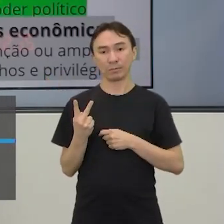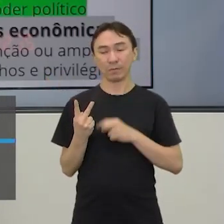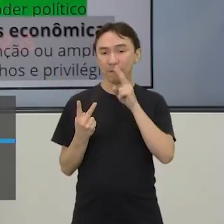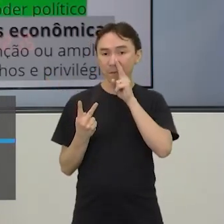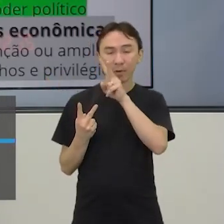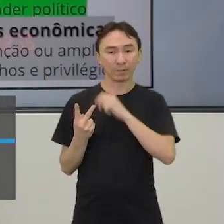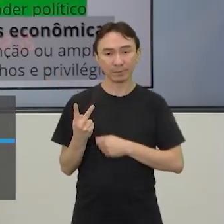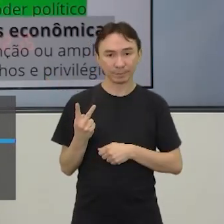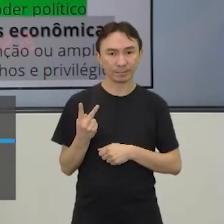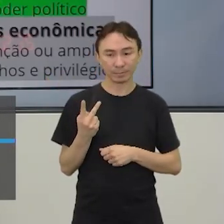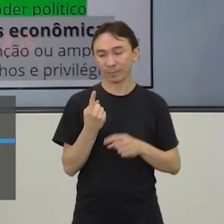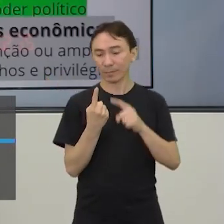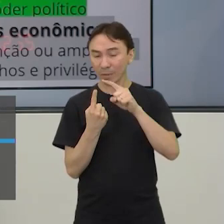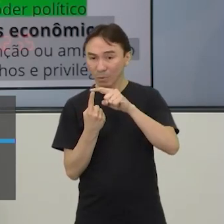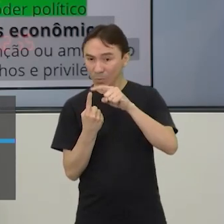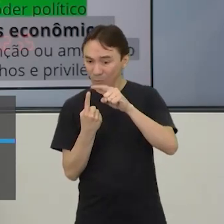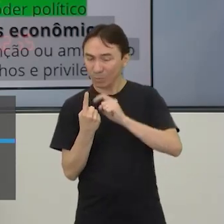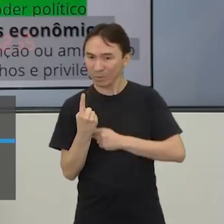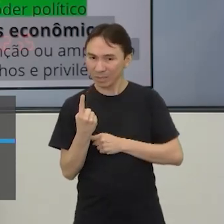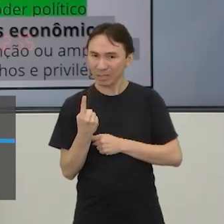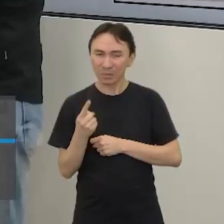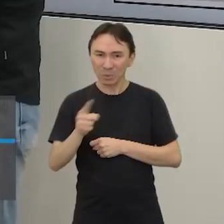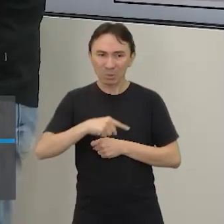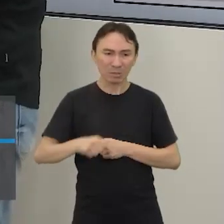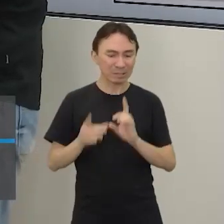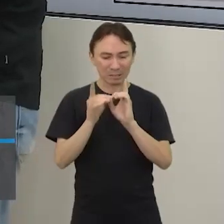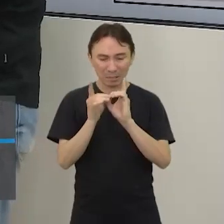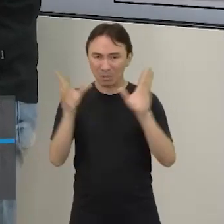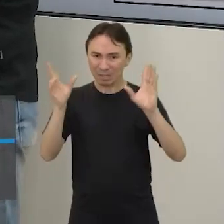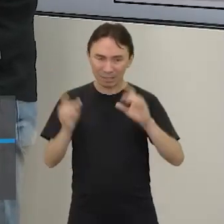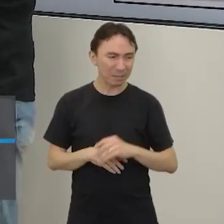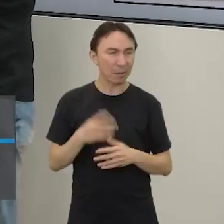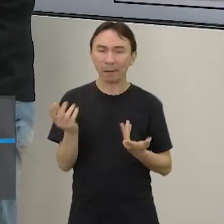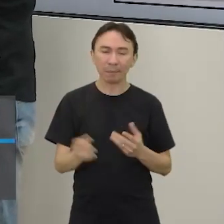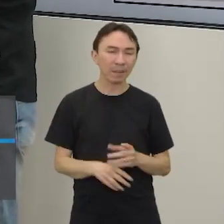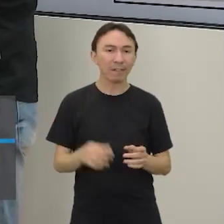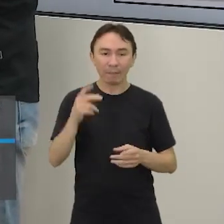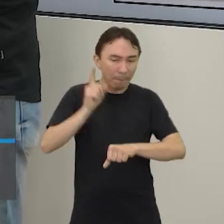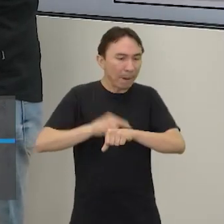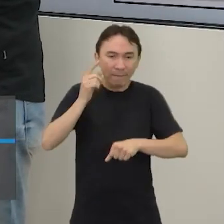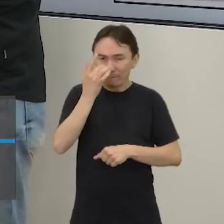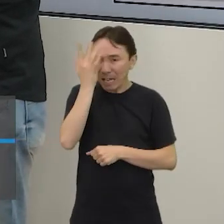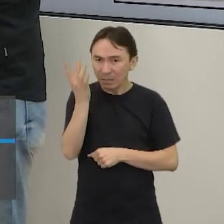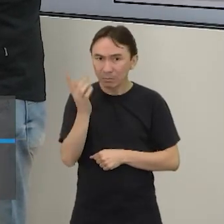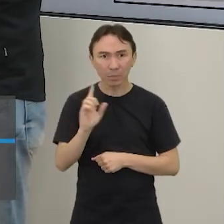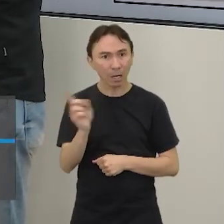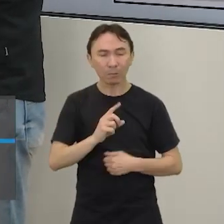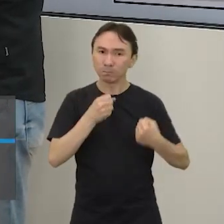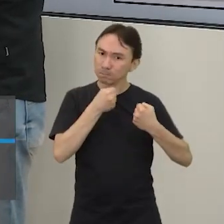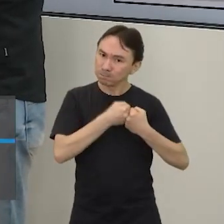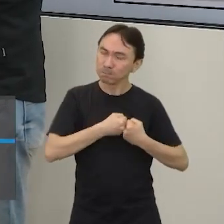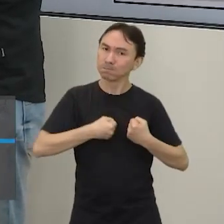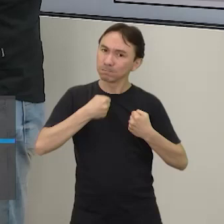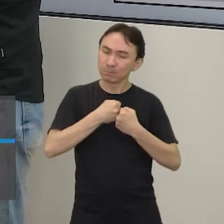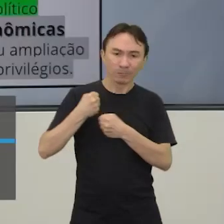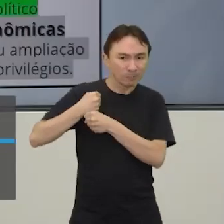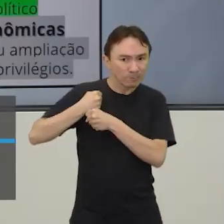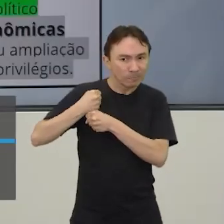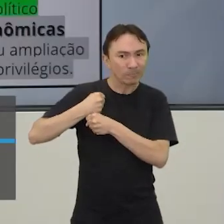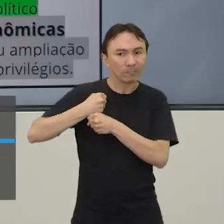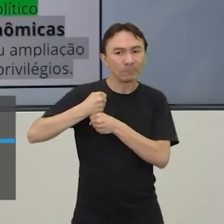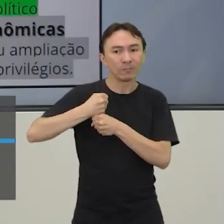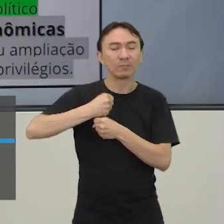que isso não veio à toa, né, Mafê? Isso foi uma luta histórica para a gente chegar até aqui. Exatamente. E o segundo é